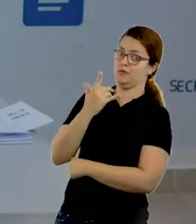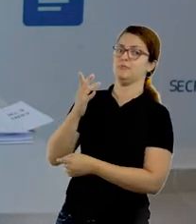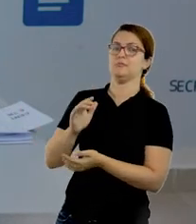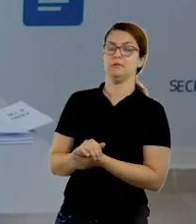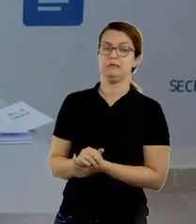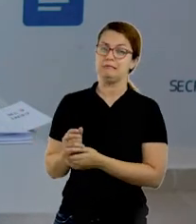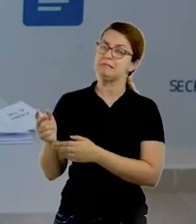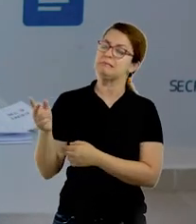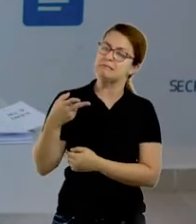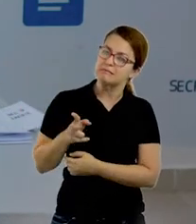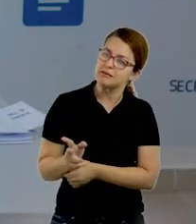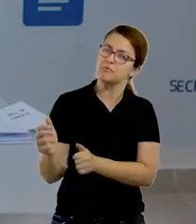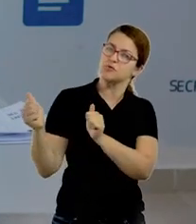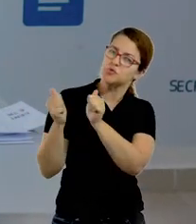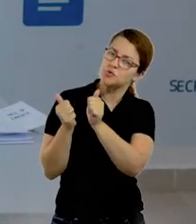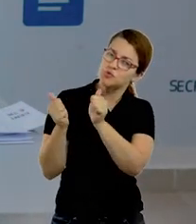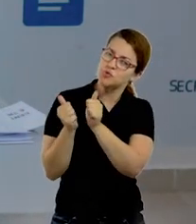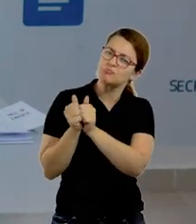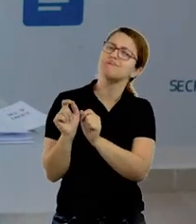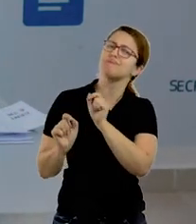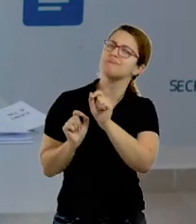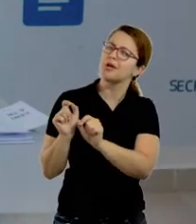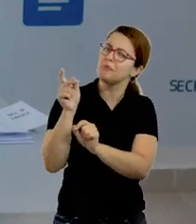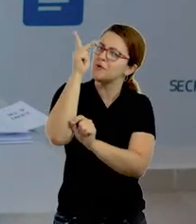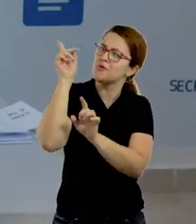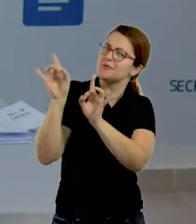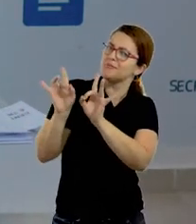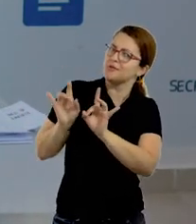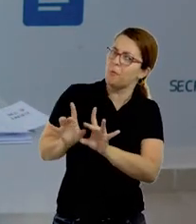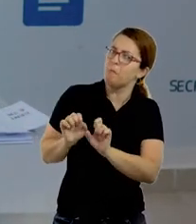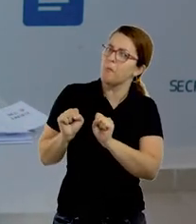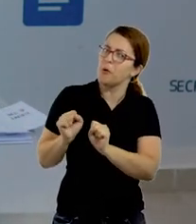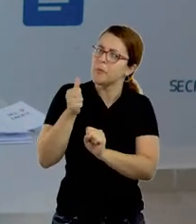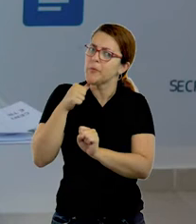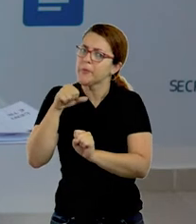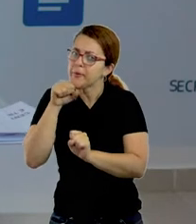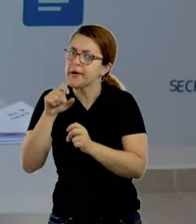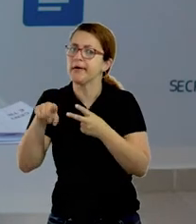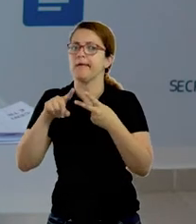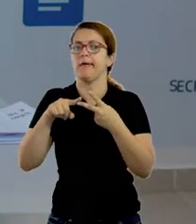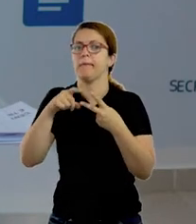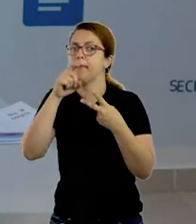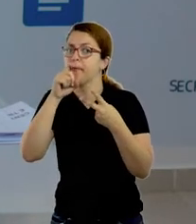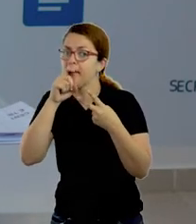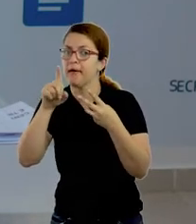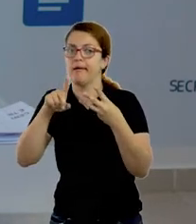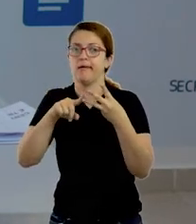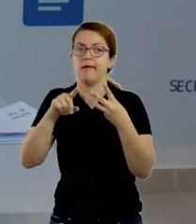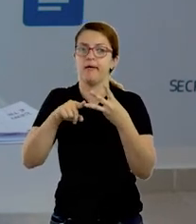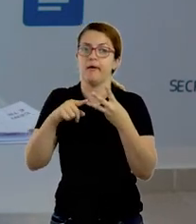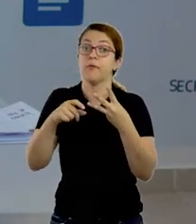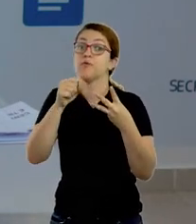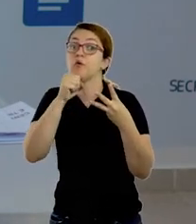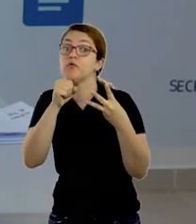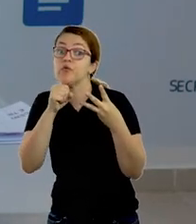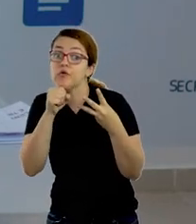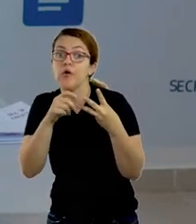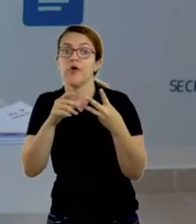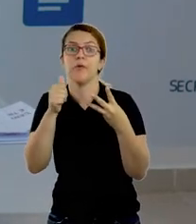que está sempre do nosso lado. Quem pode ser essas pessoas? Pode ser a mamãe, pode ser o papai, pode ser seus